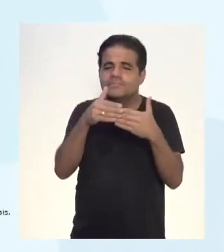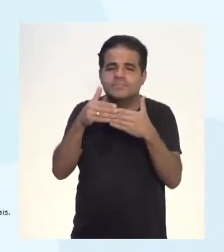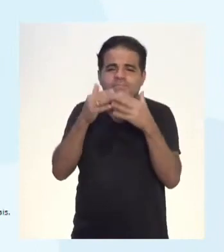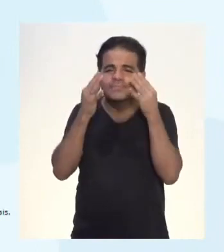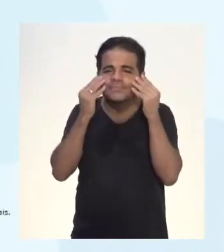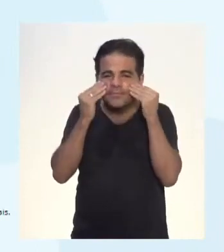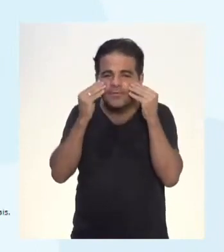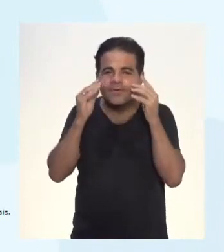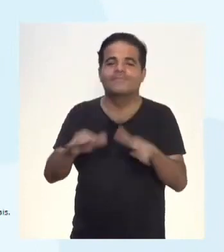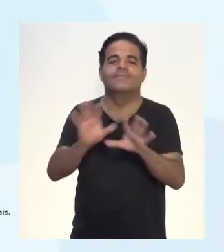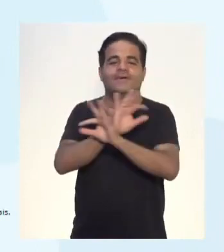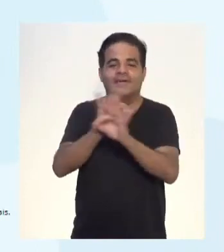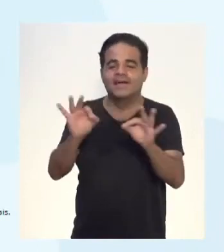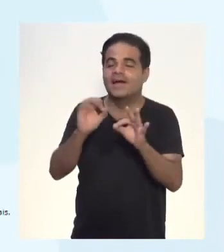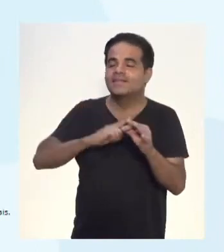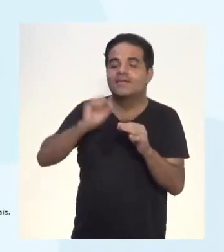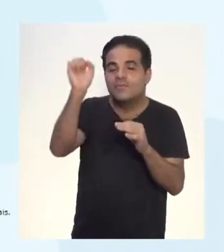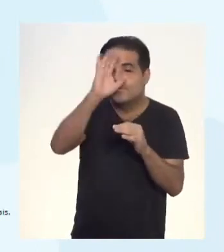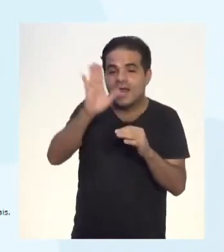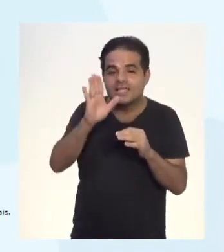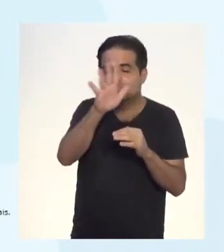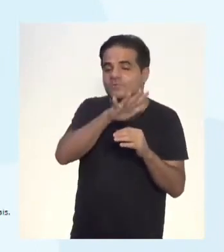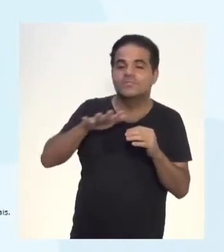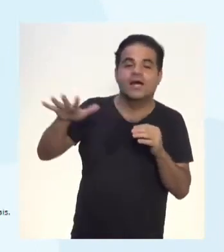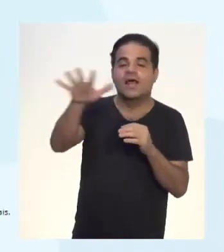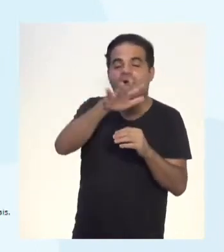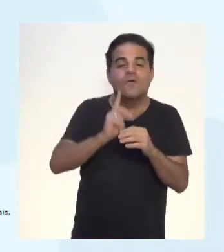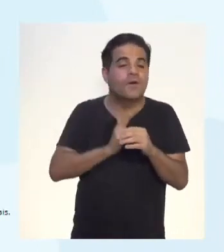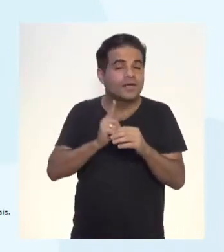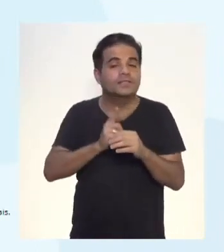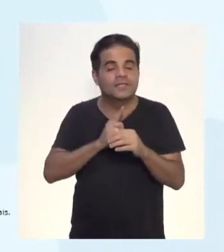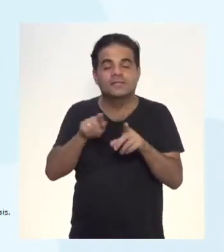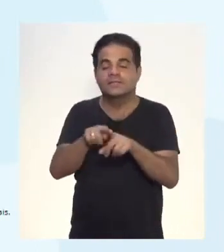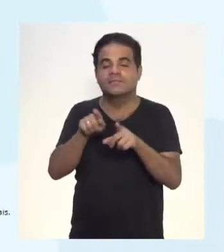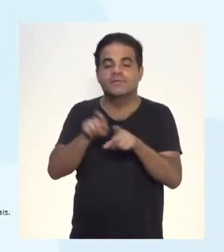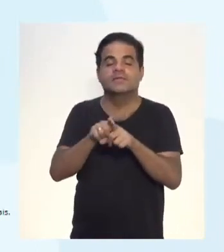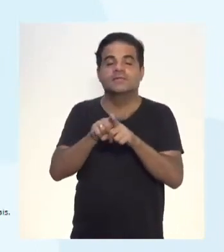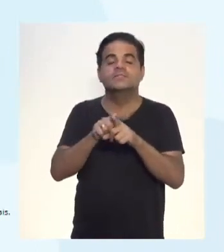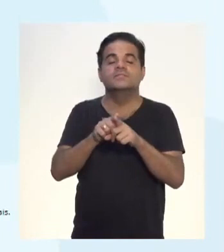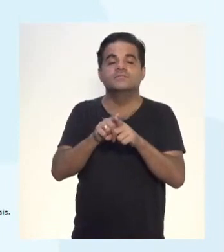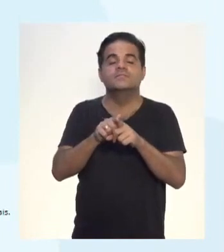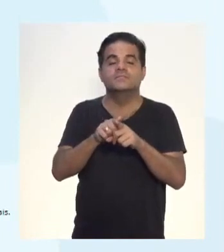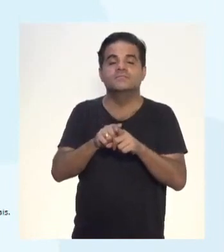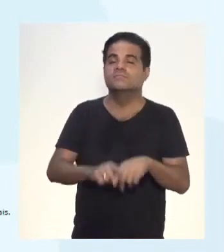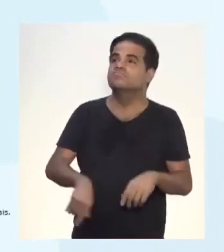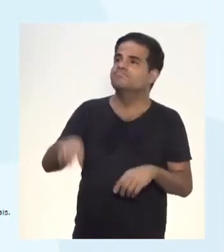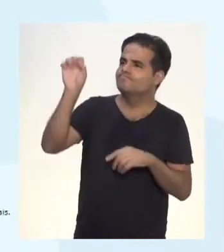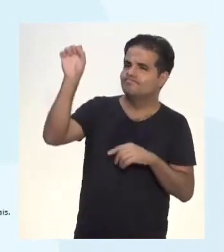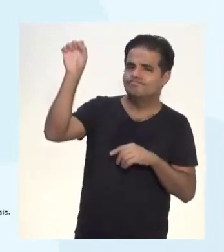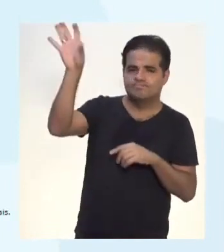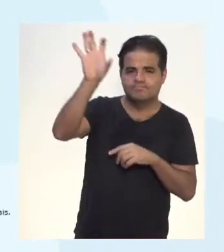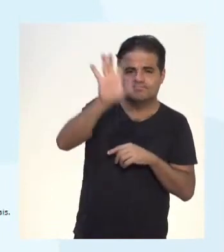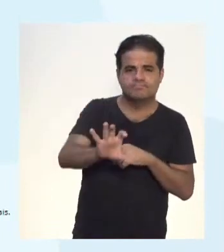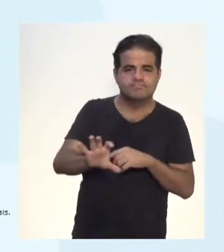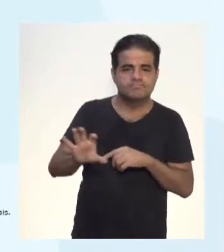E aqui a gente tem o Brasil em geral e a gente tem aqui as regiões.